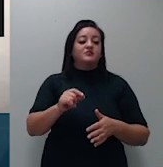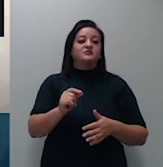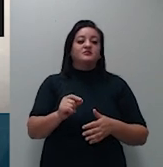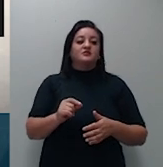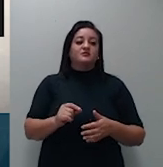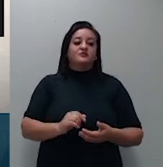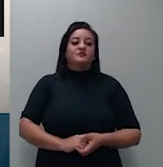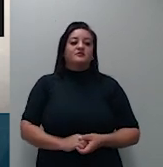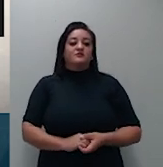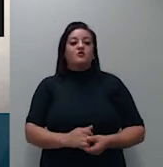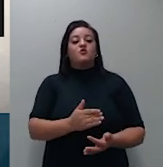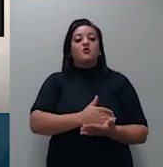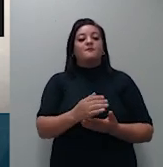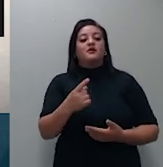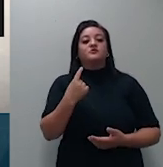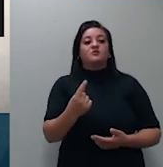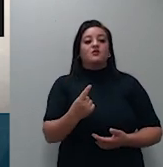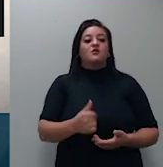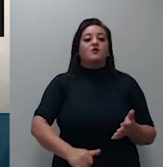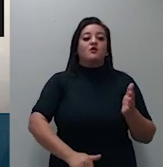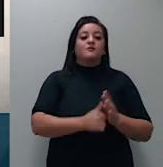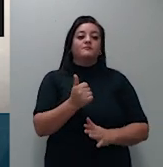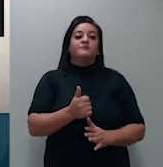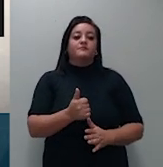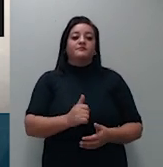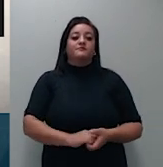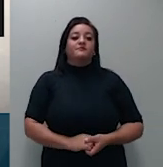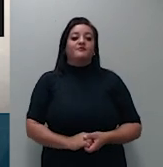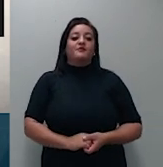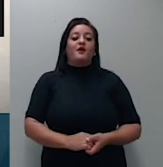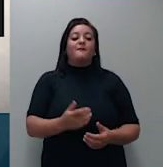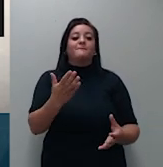o Primeiro Milhão